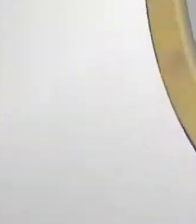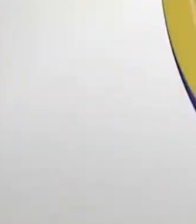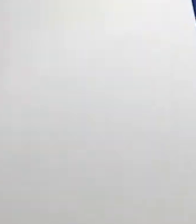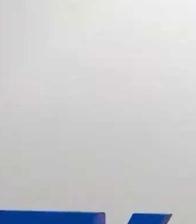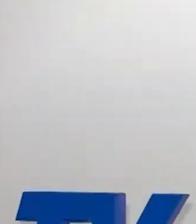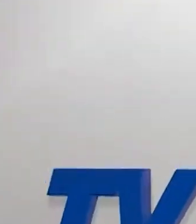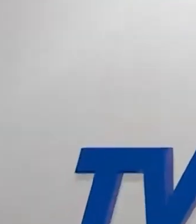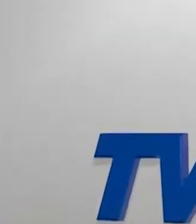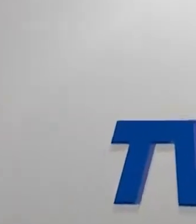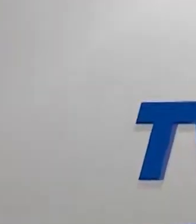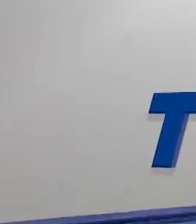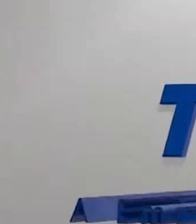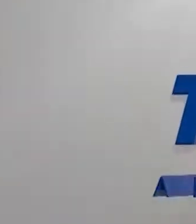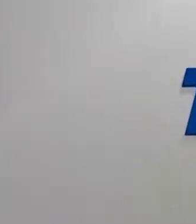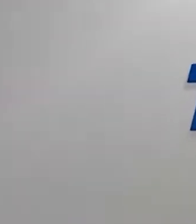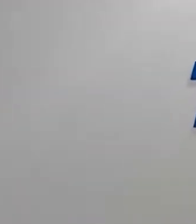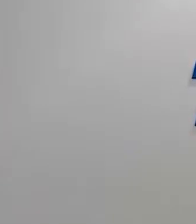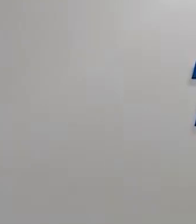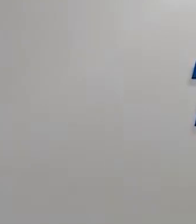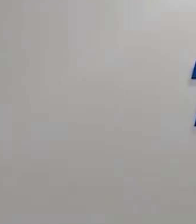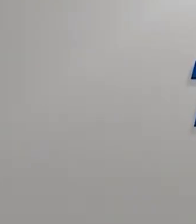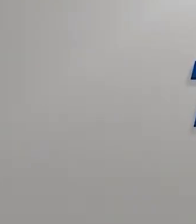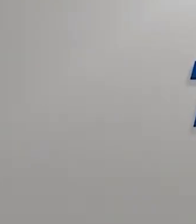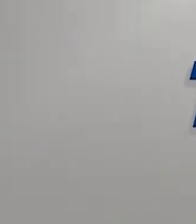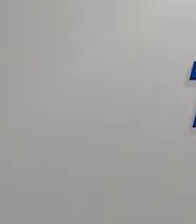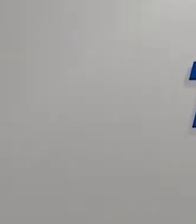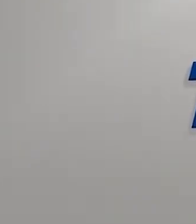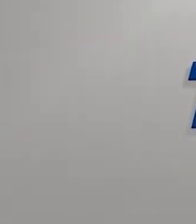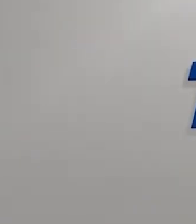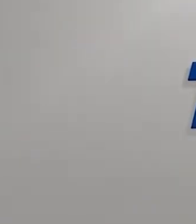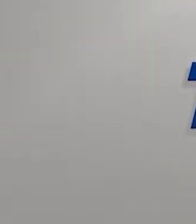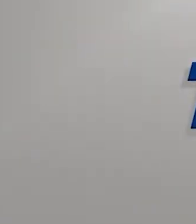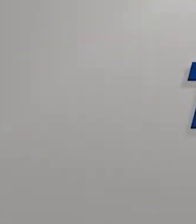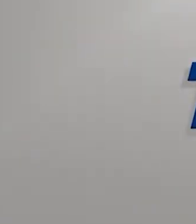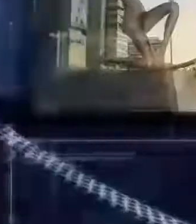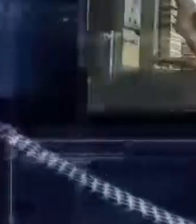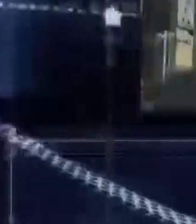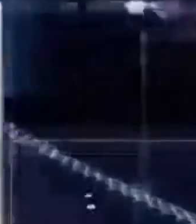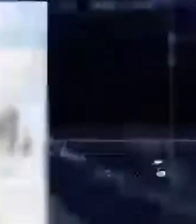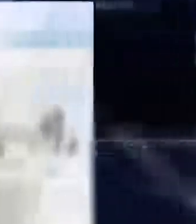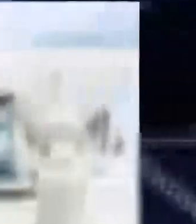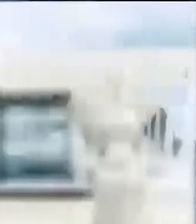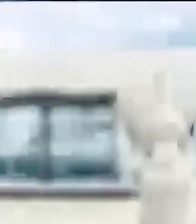TV Fortaleza, a emissora da Casa do Povo.